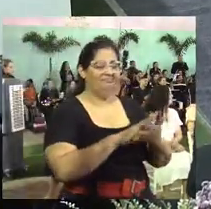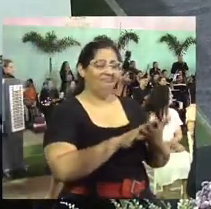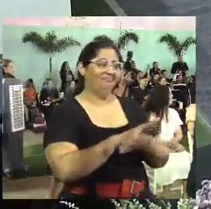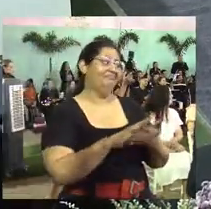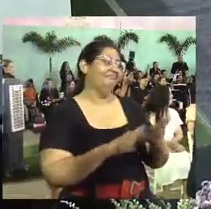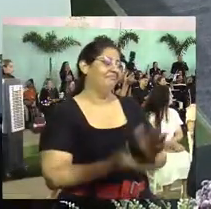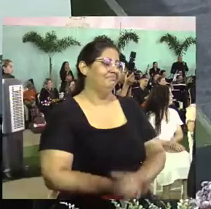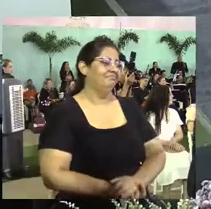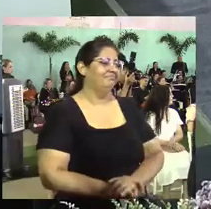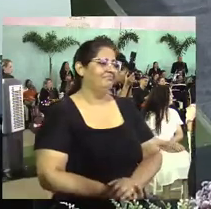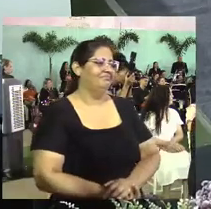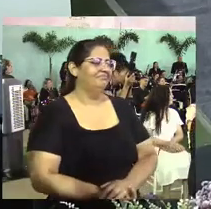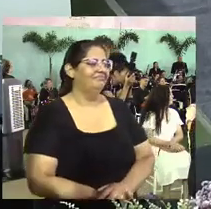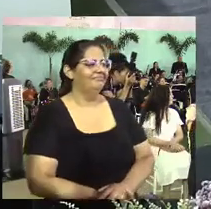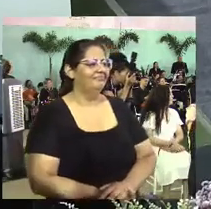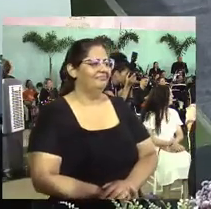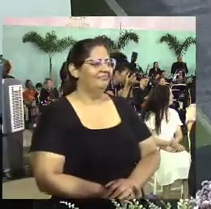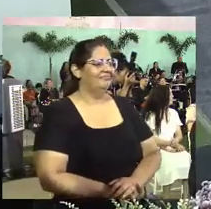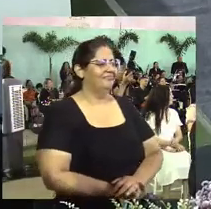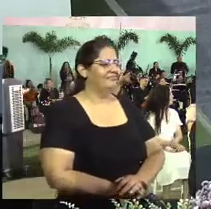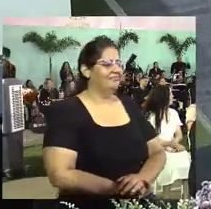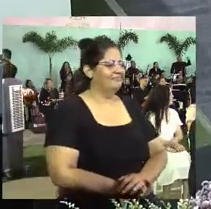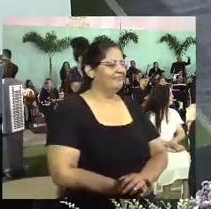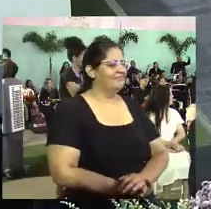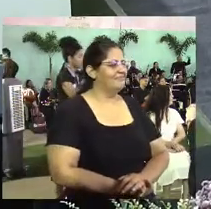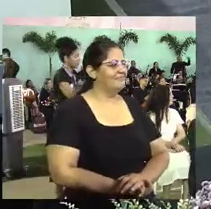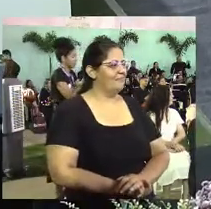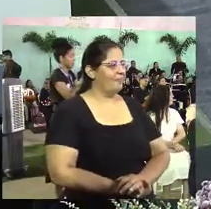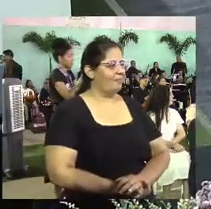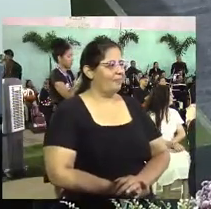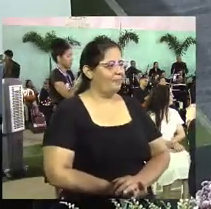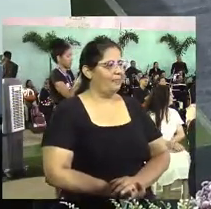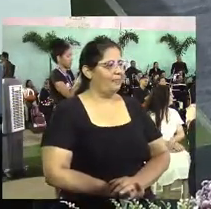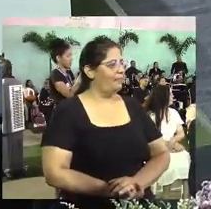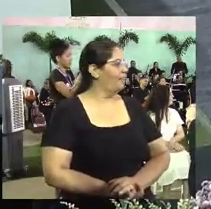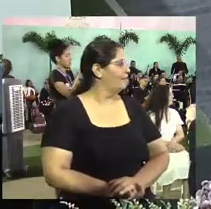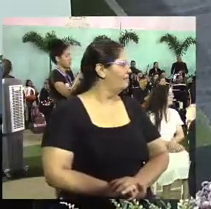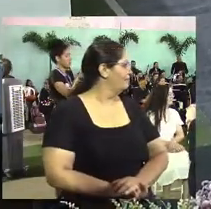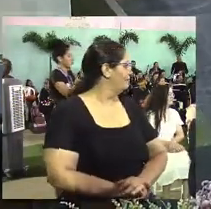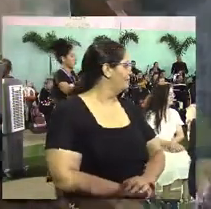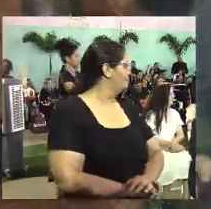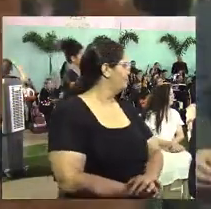Obrigado tchau orquestra a banda o back também tá